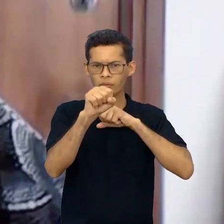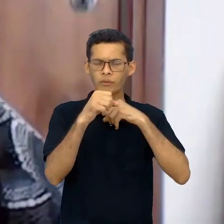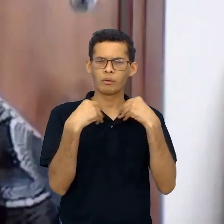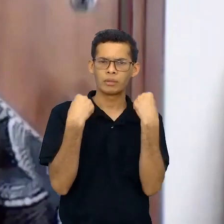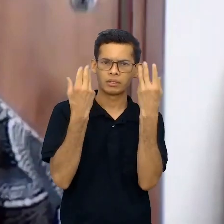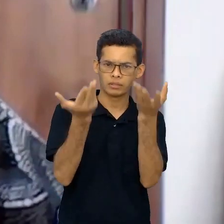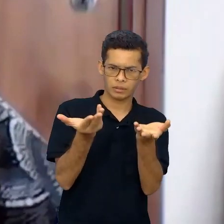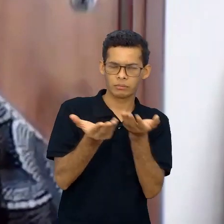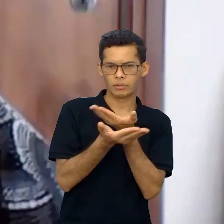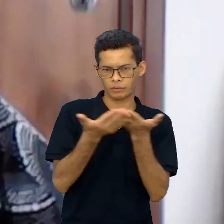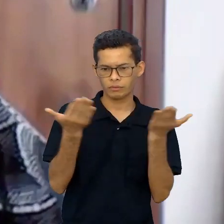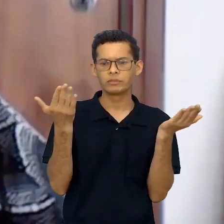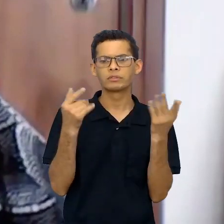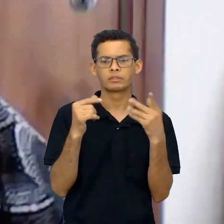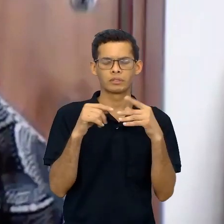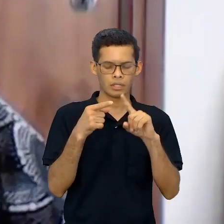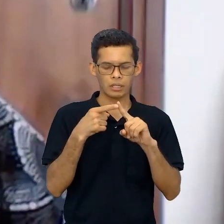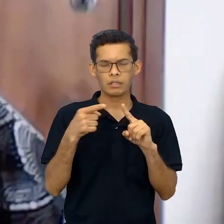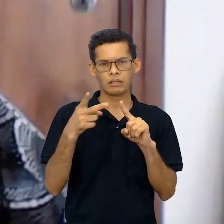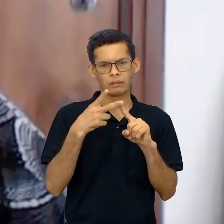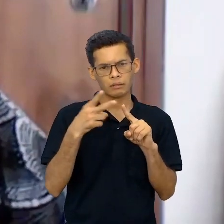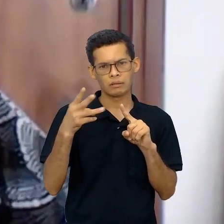toda semana em relação